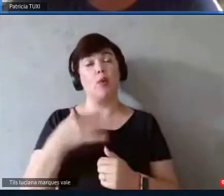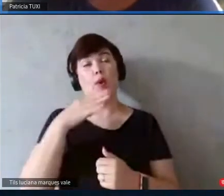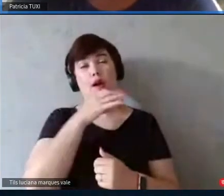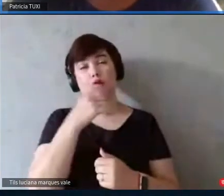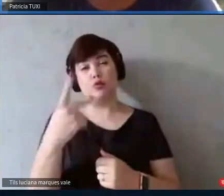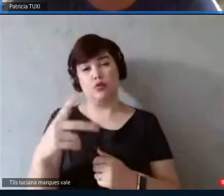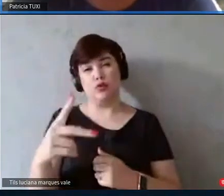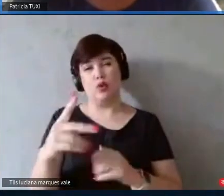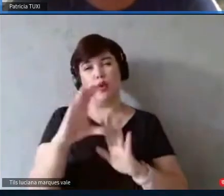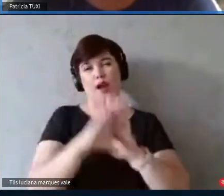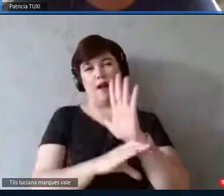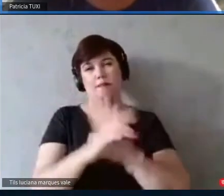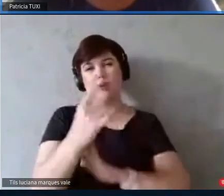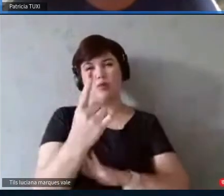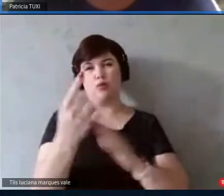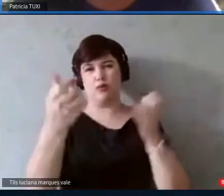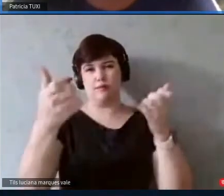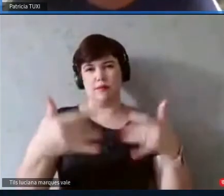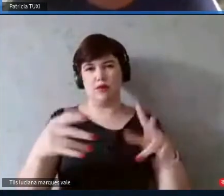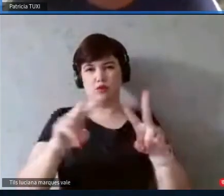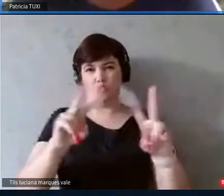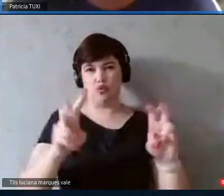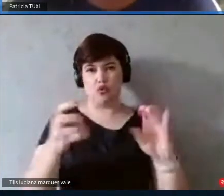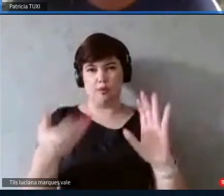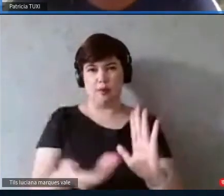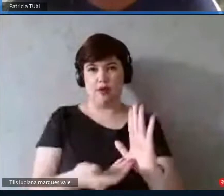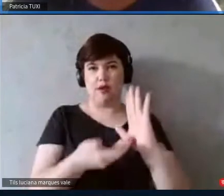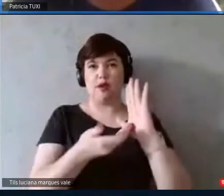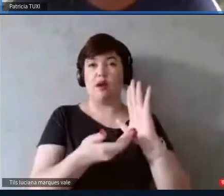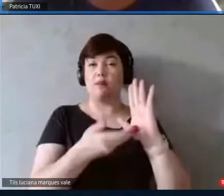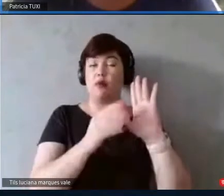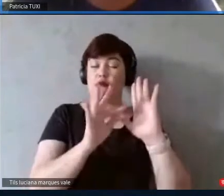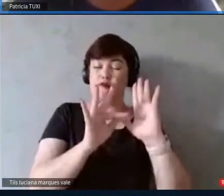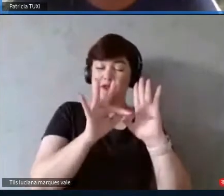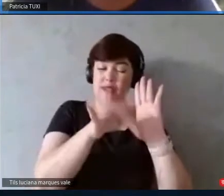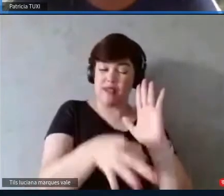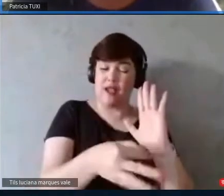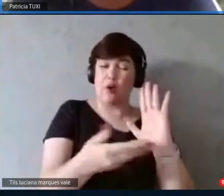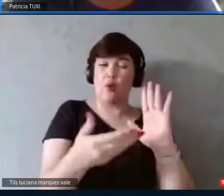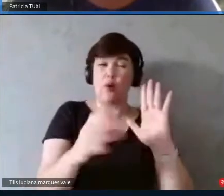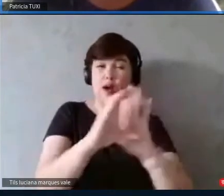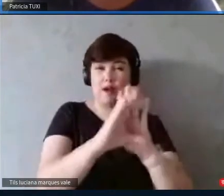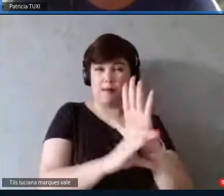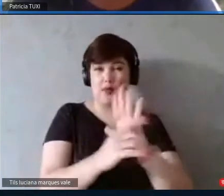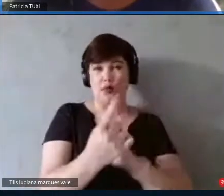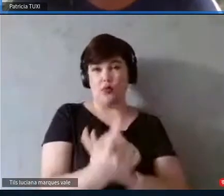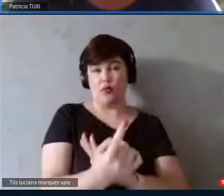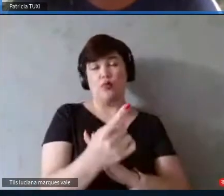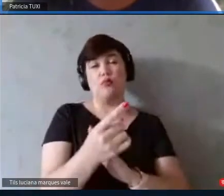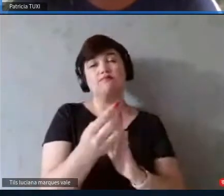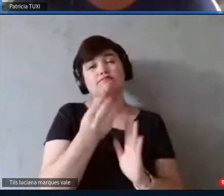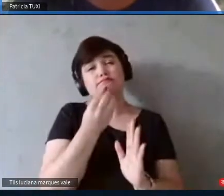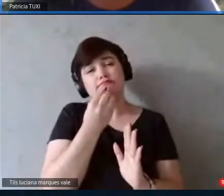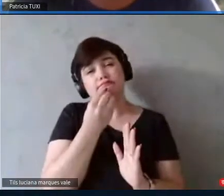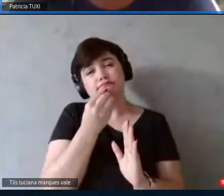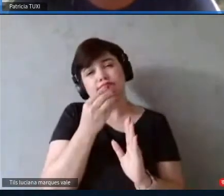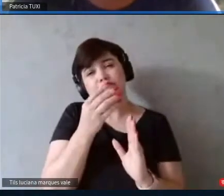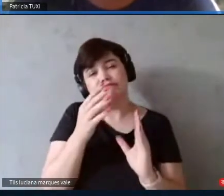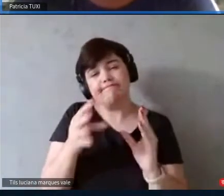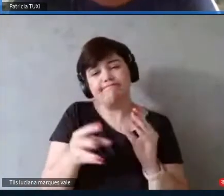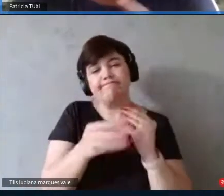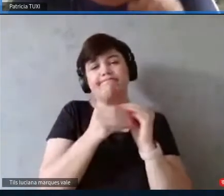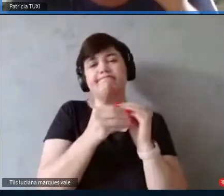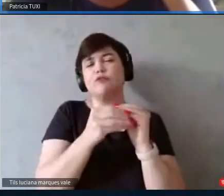primeiro capítulo, quando você fala da Câmara, no final desse primeiro capítulo, eu acho que vale bem assim